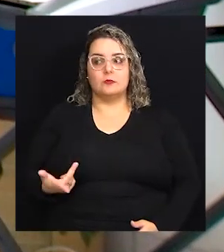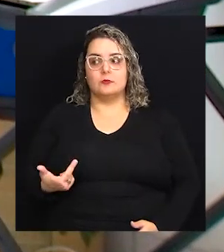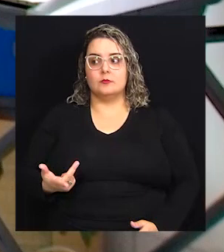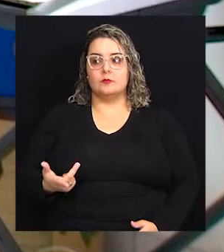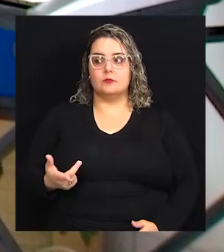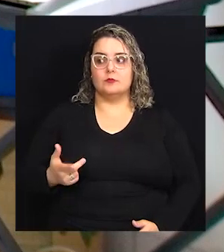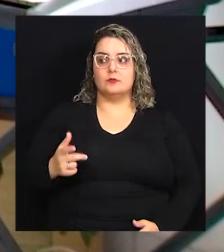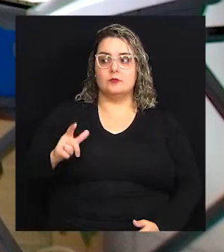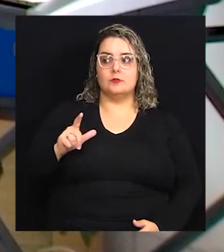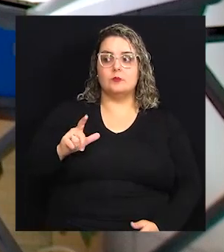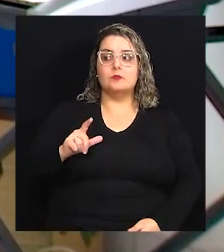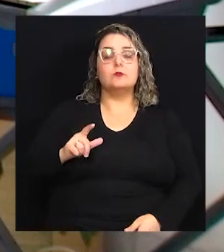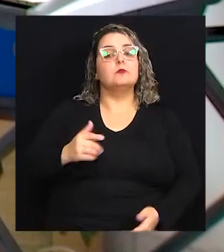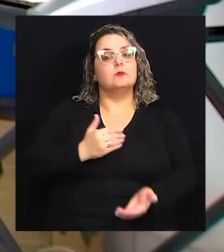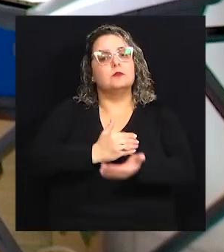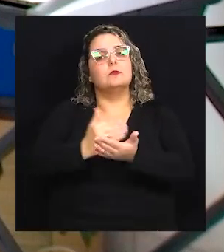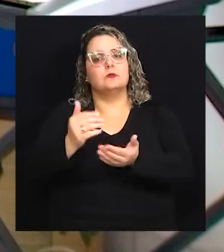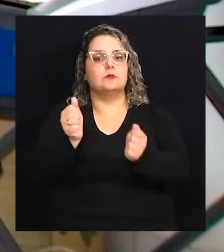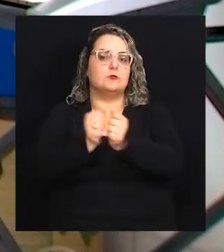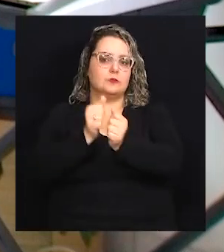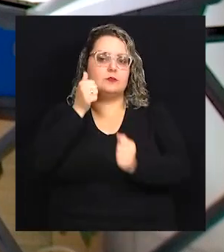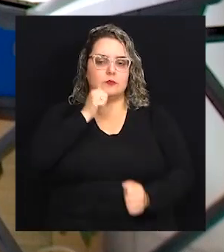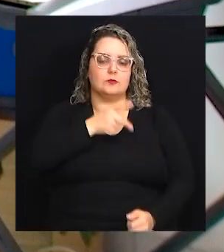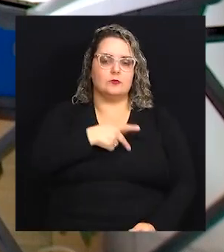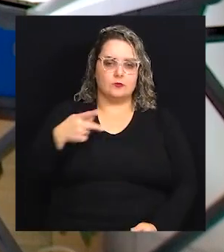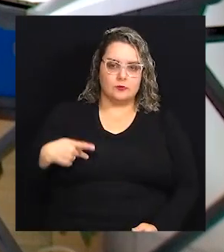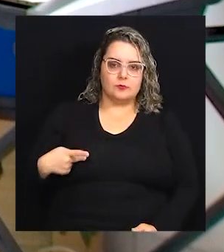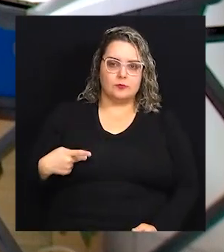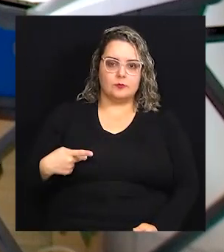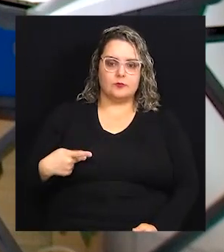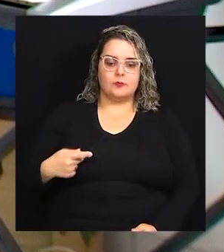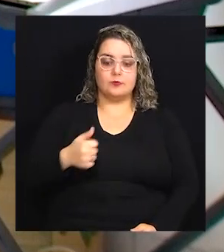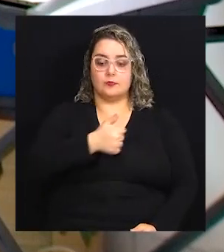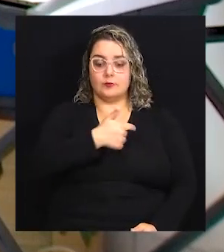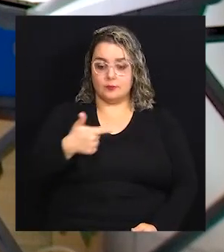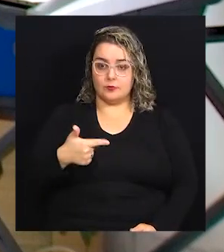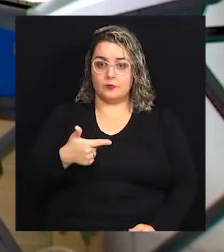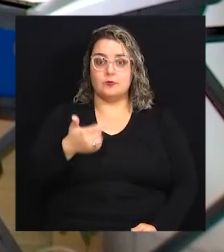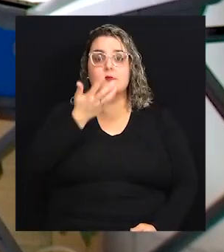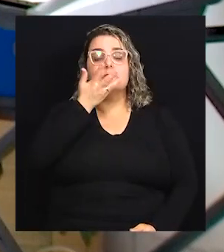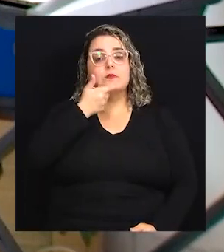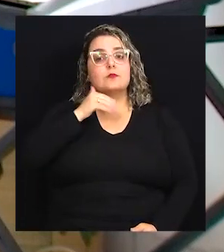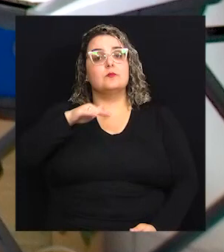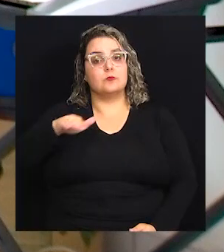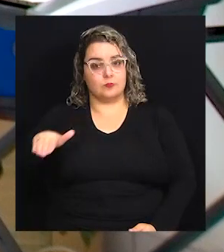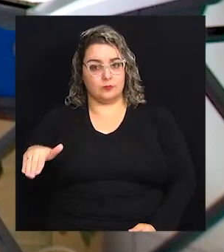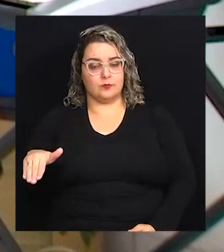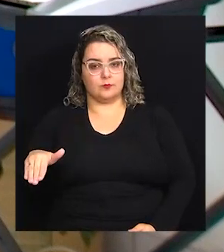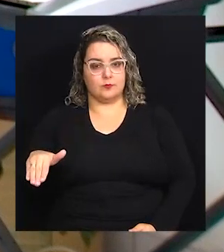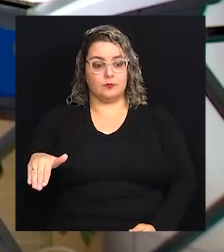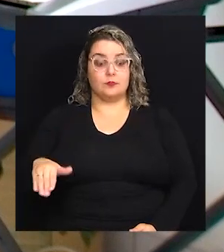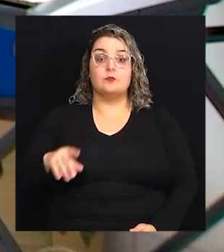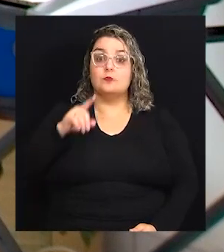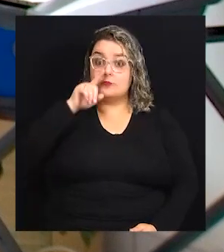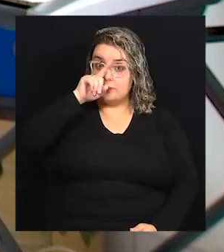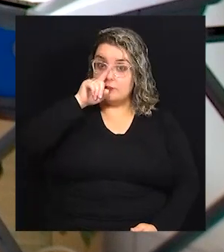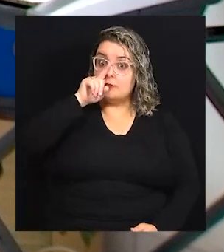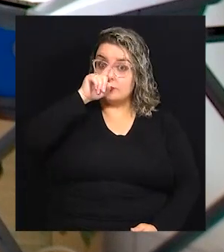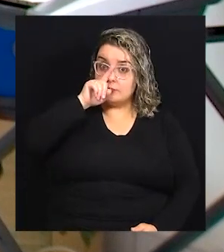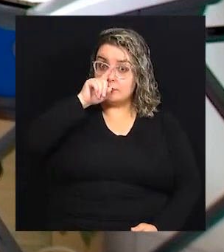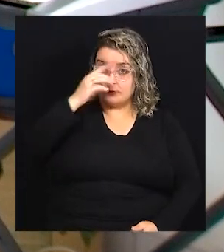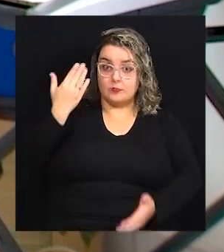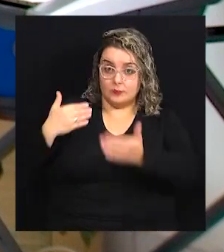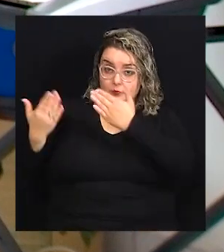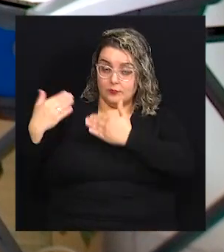Valvassoura, ele inicia então um grupo de 12 crianças em situação de risco, que